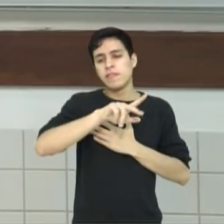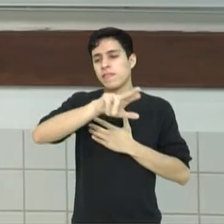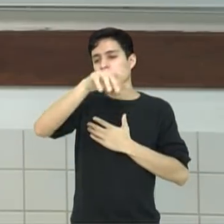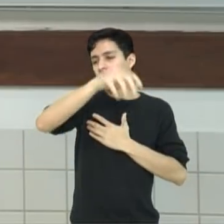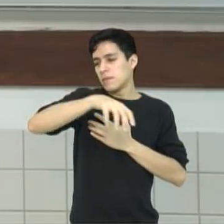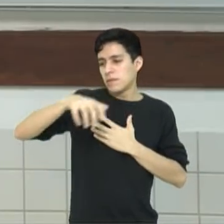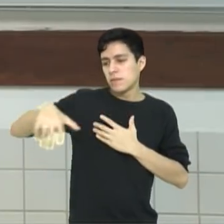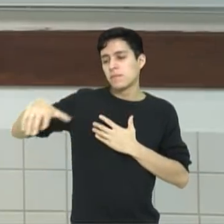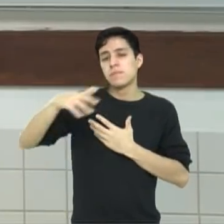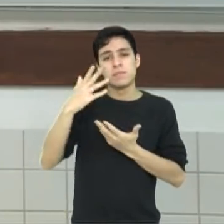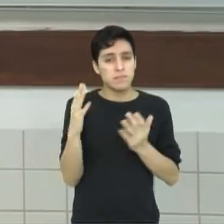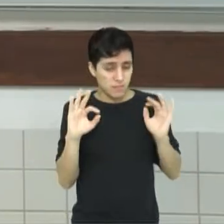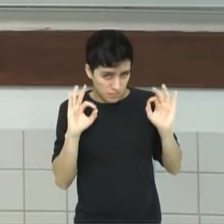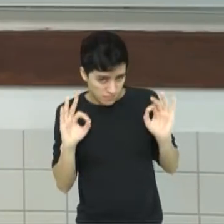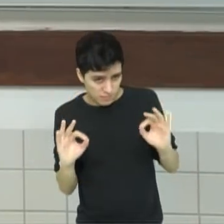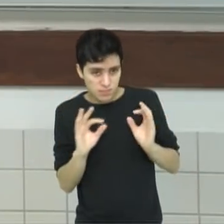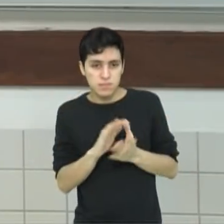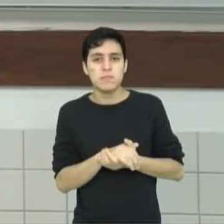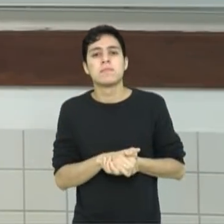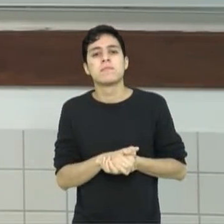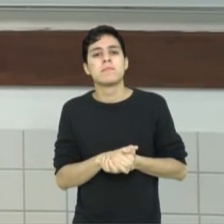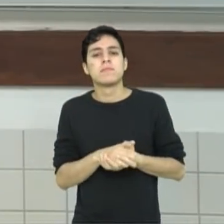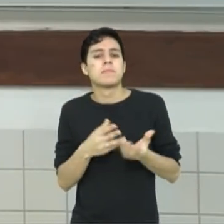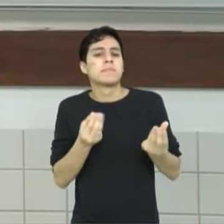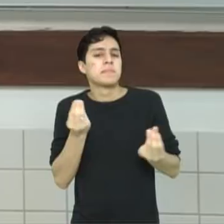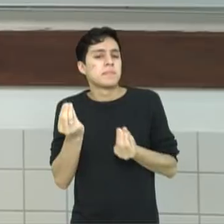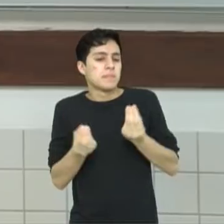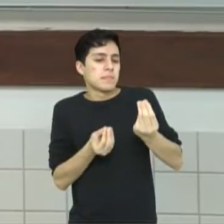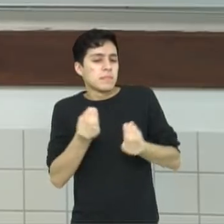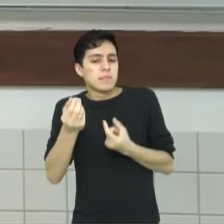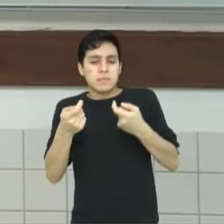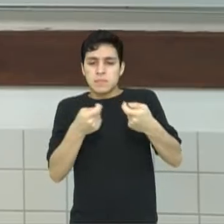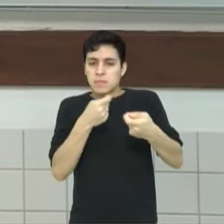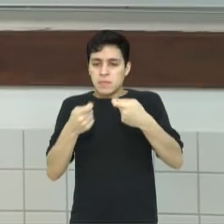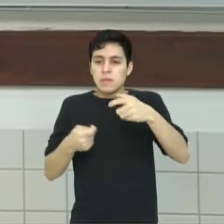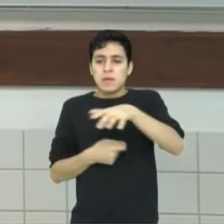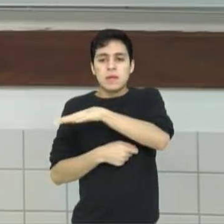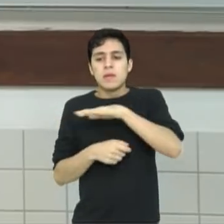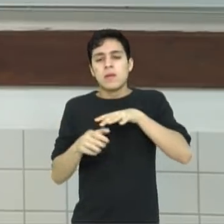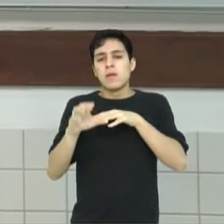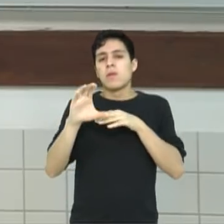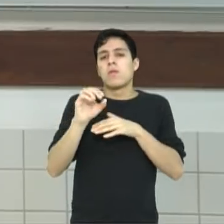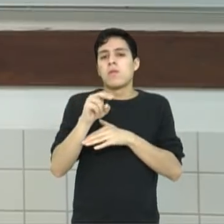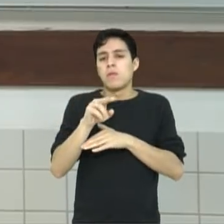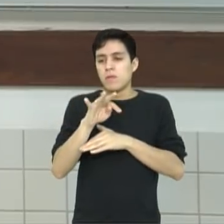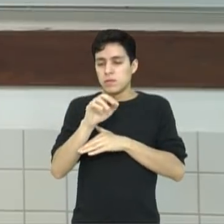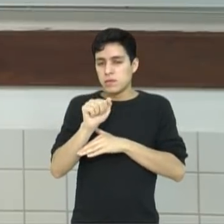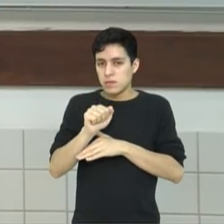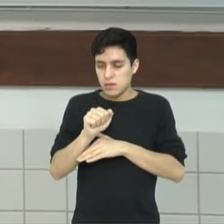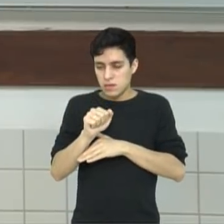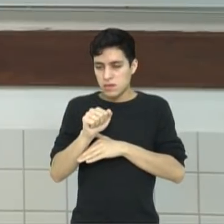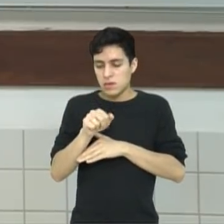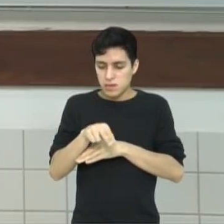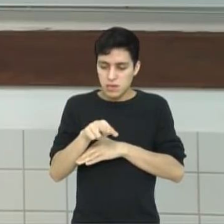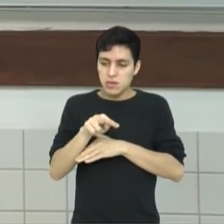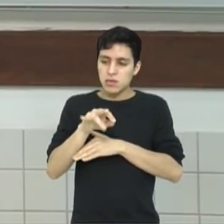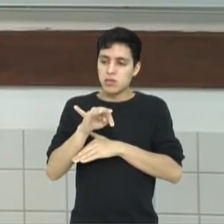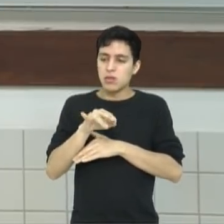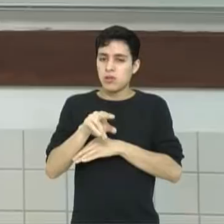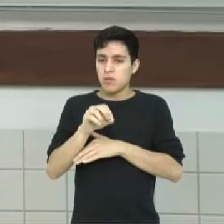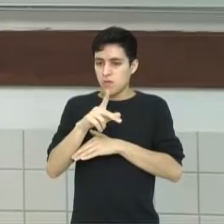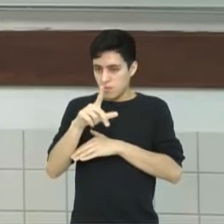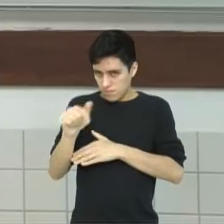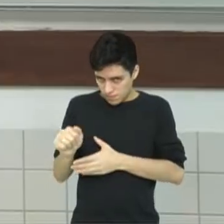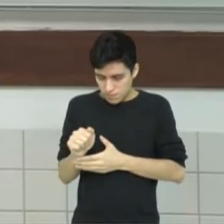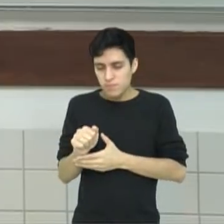muçulmanos conquistaram grandes porções de terras a leste e a oeste. Depois partiram para o continente africano, como o Roberto explicou. Nessa península foram